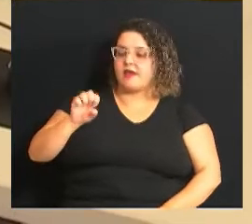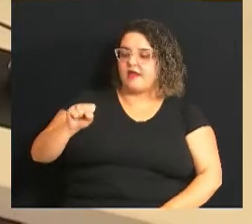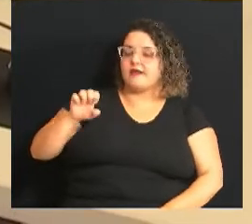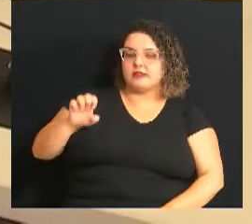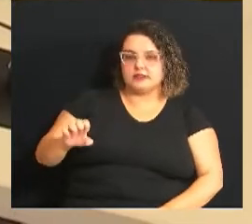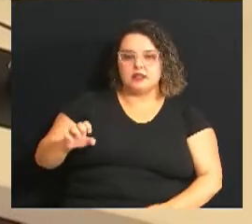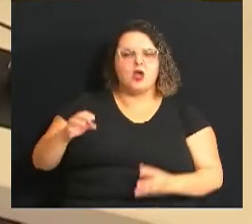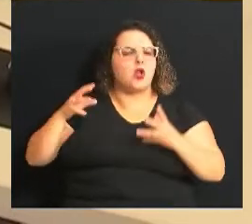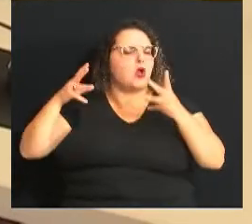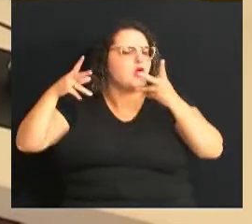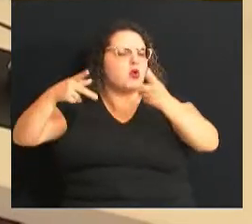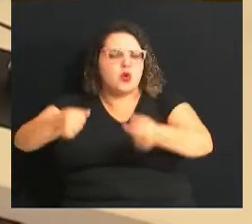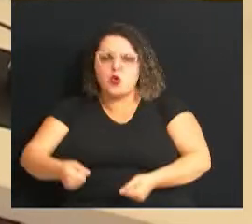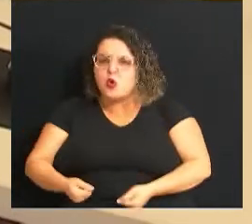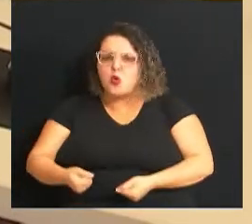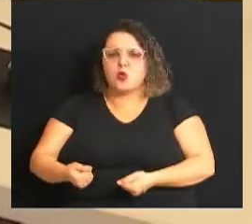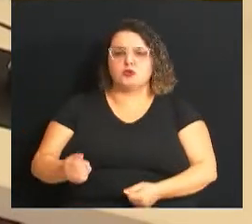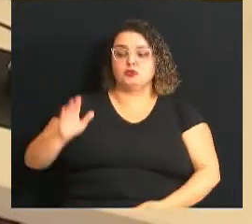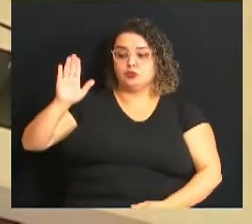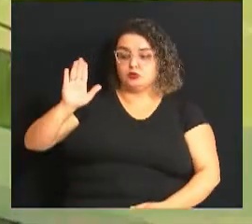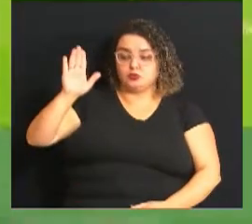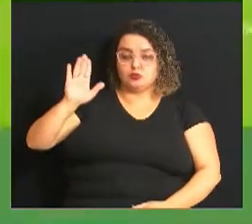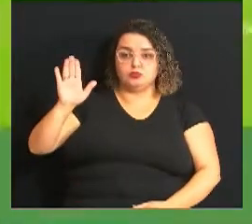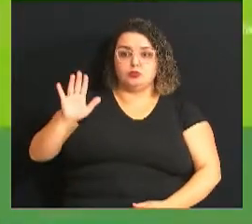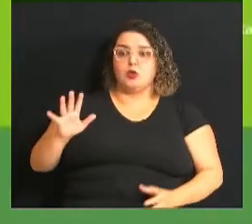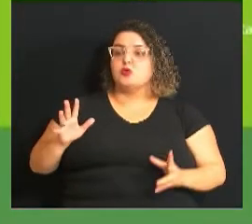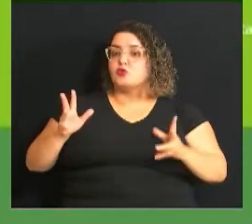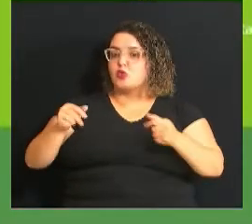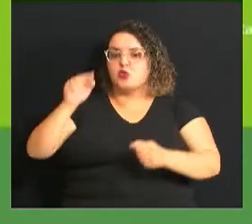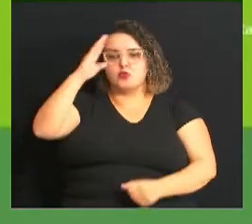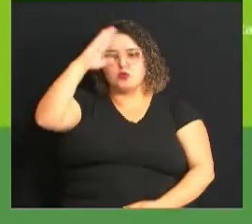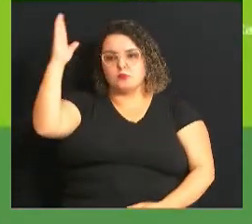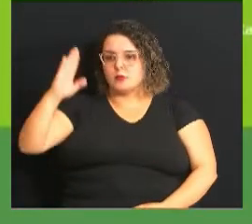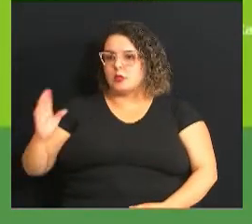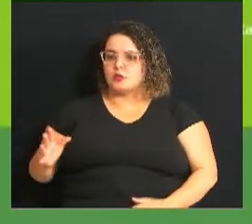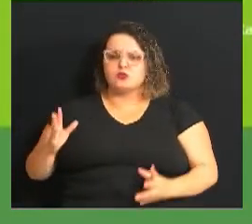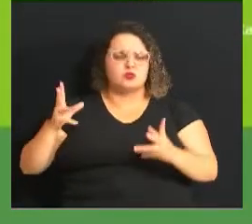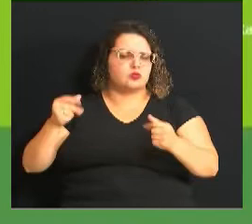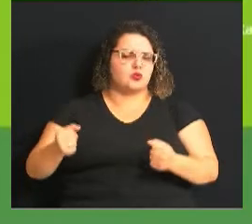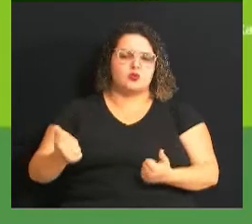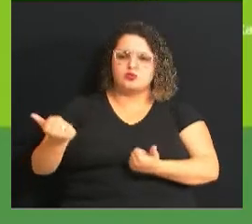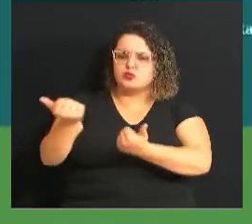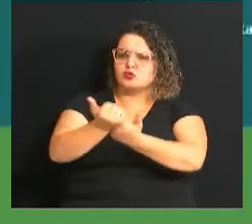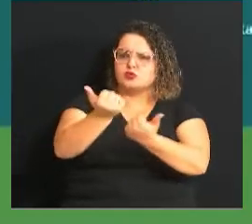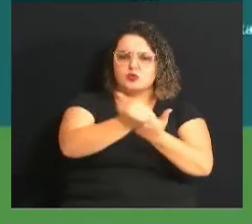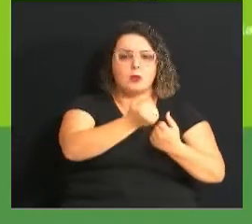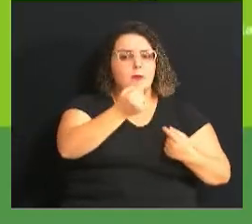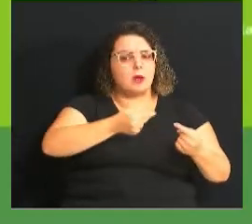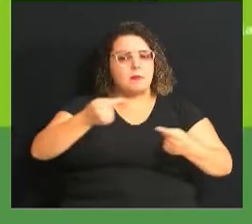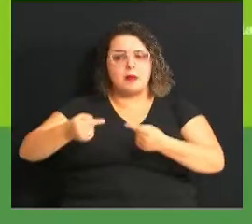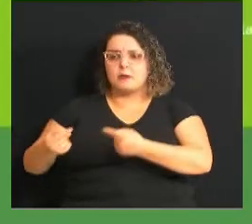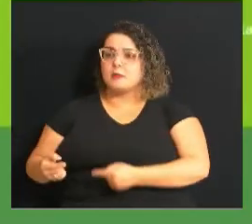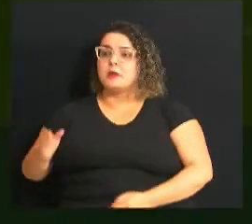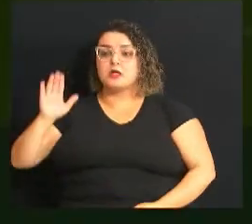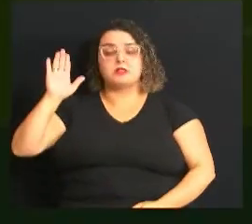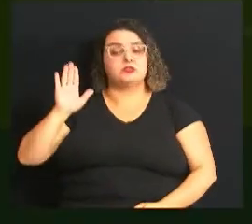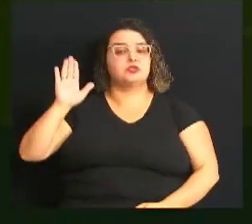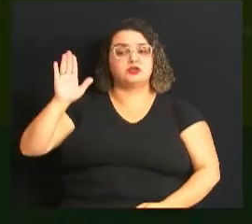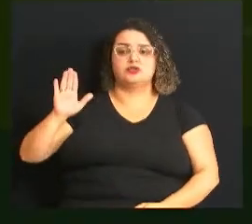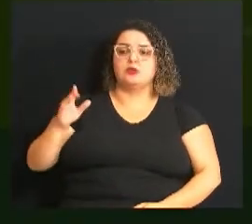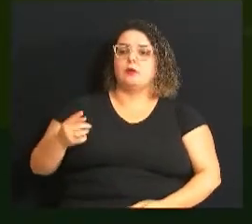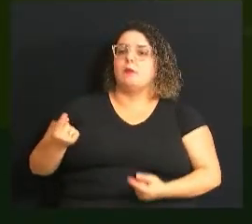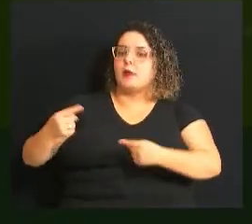todos os registros de candidaturas do Brasil inteiro, todos os cargos que estão disputando, todos os candidatos que estão concorrendo